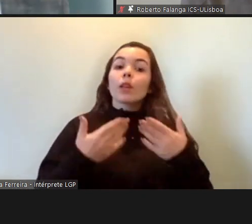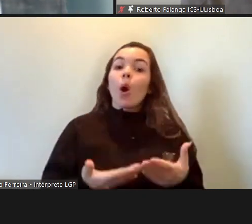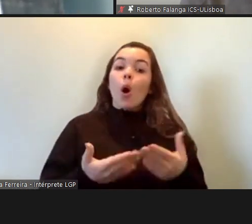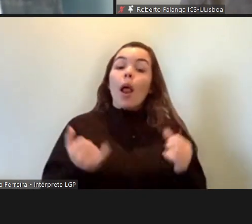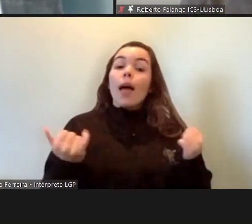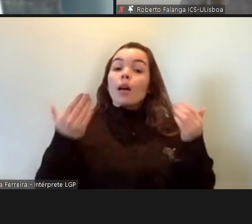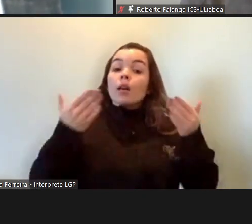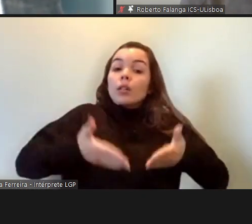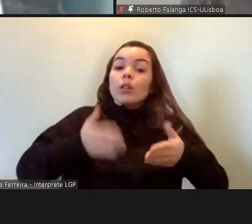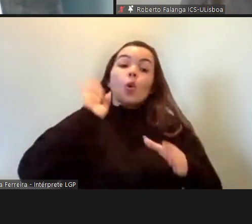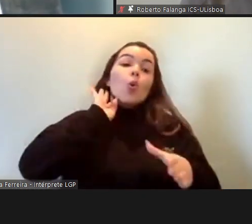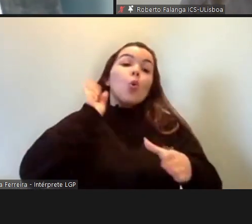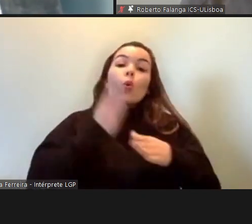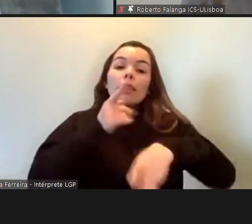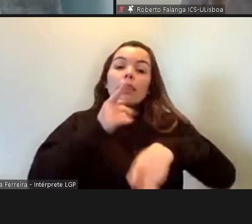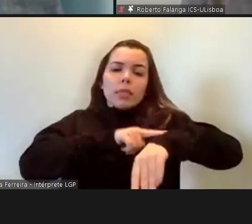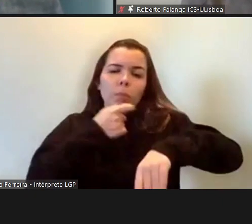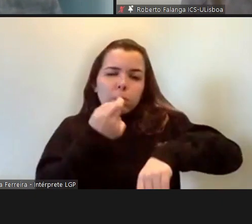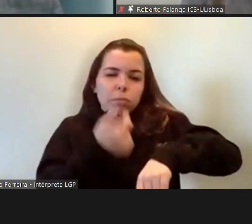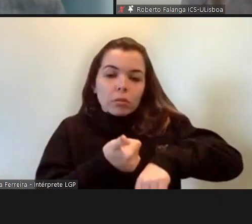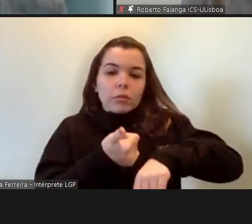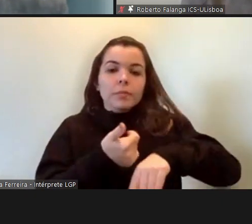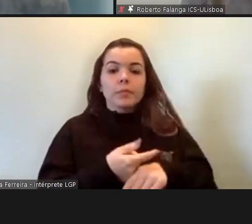Ângela, e muito curta, porque são quase